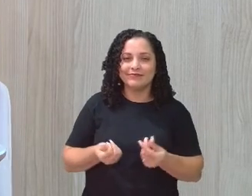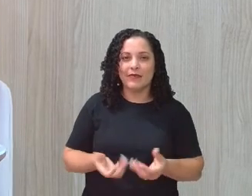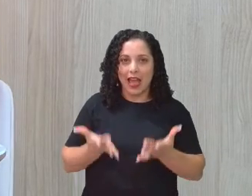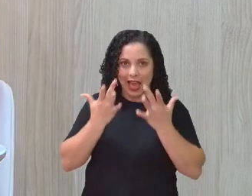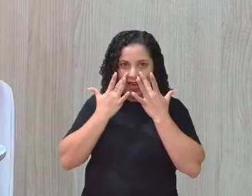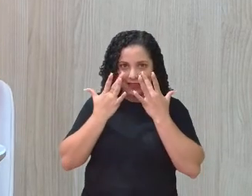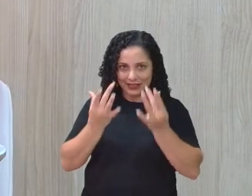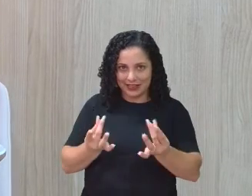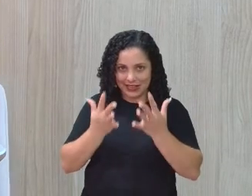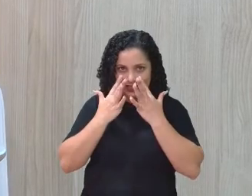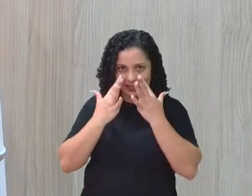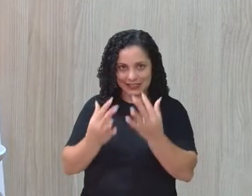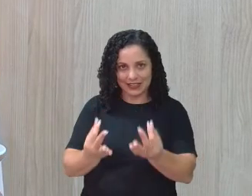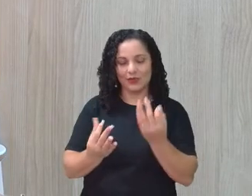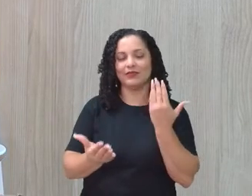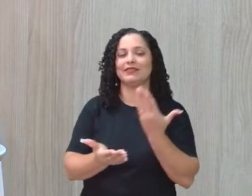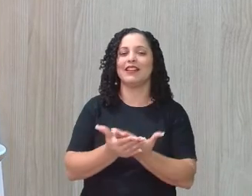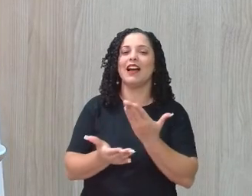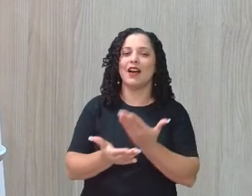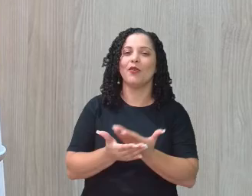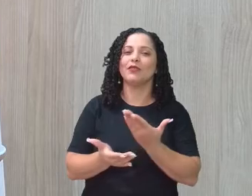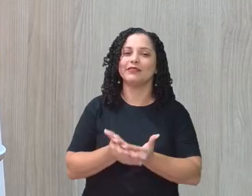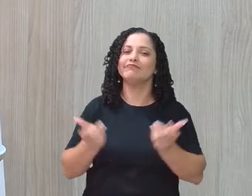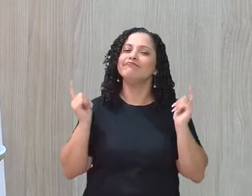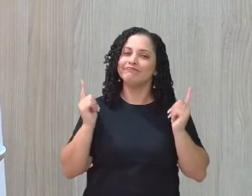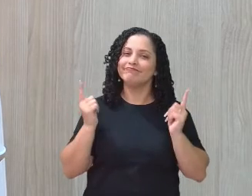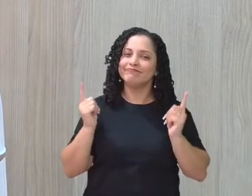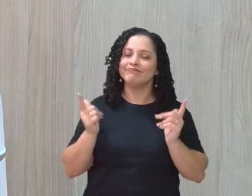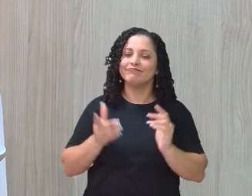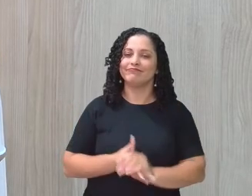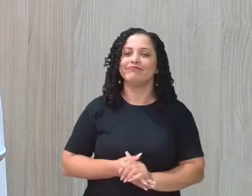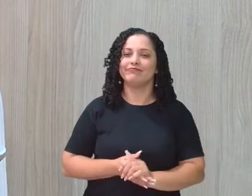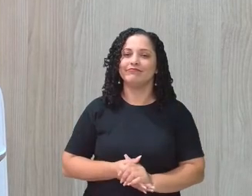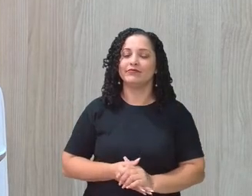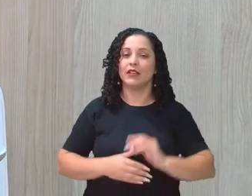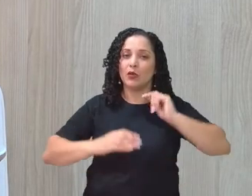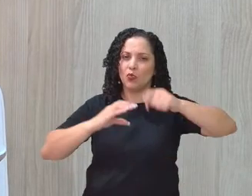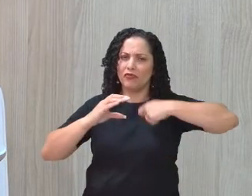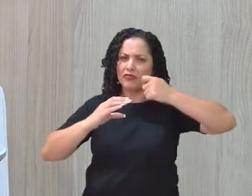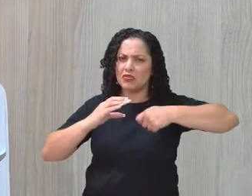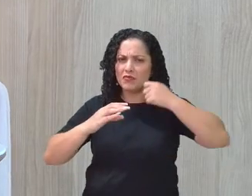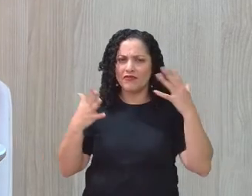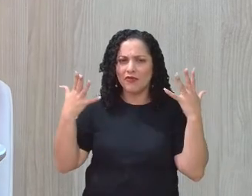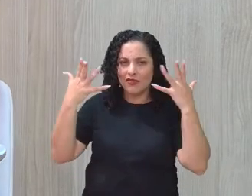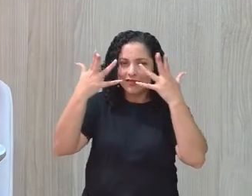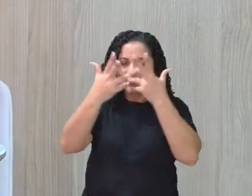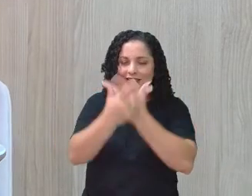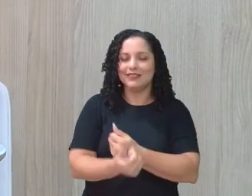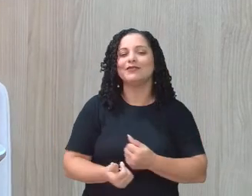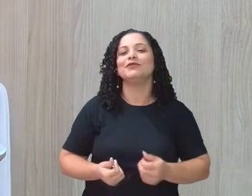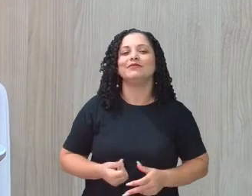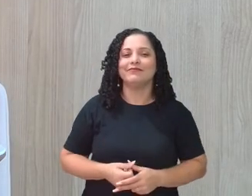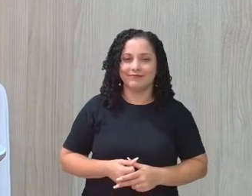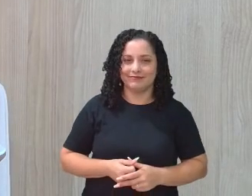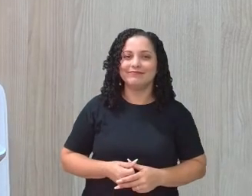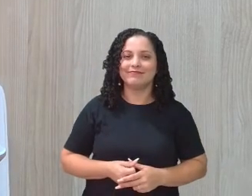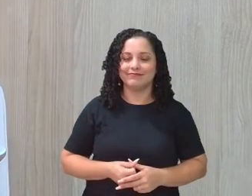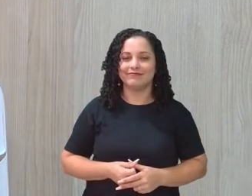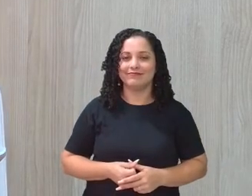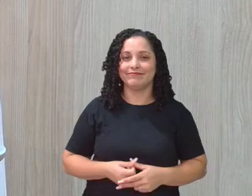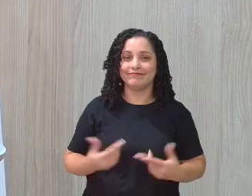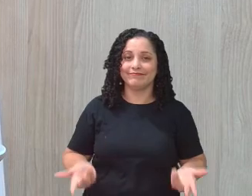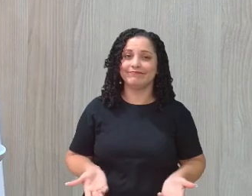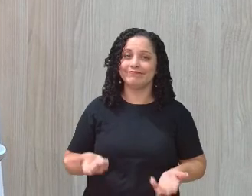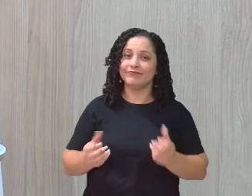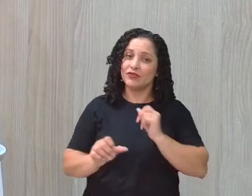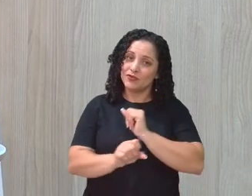prestaram bastante atenção na sua aula e se divertiram muito. Que bom. O curta foi o quê? Lindíssimo, né, gente? Então, eu